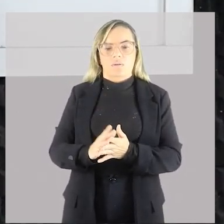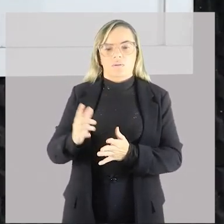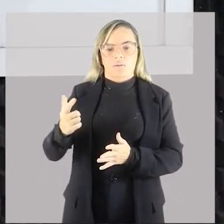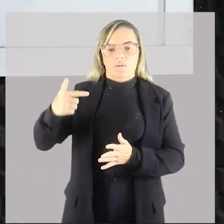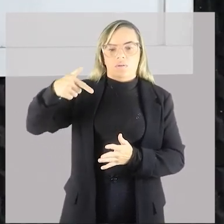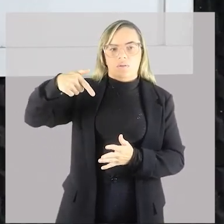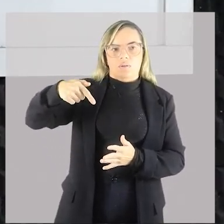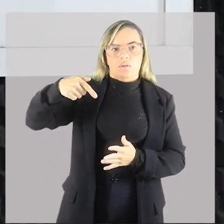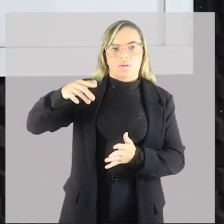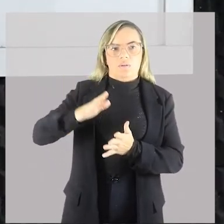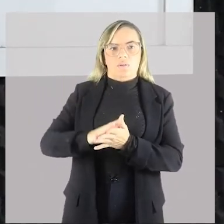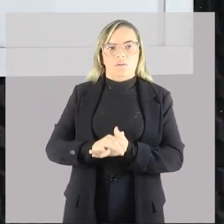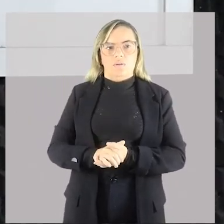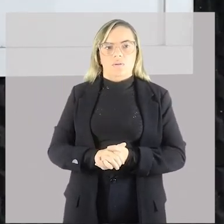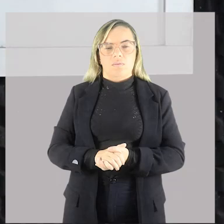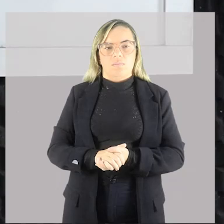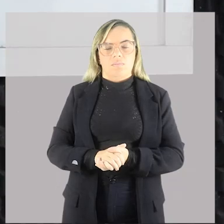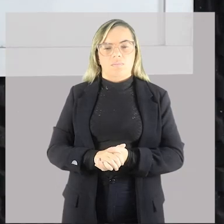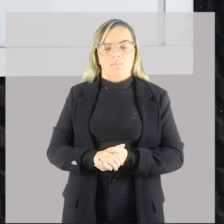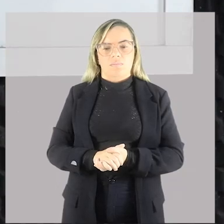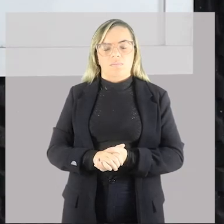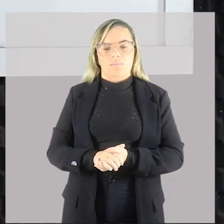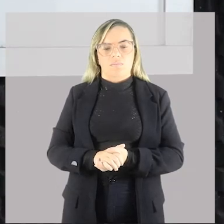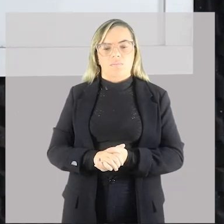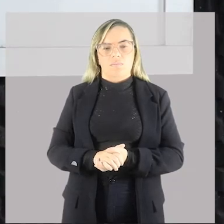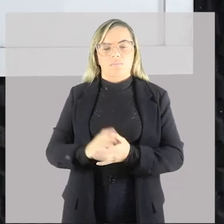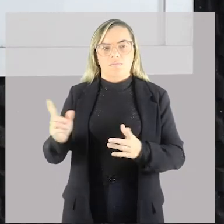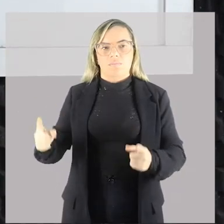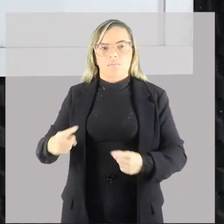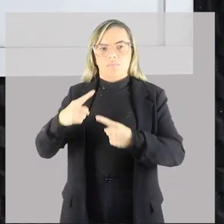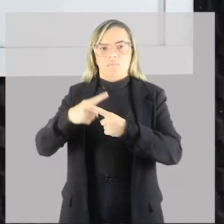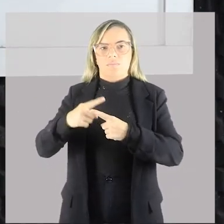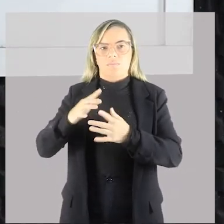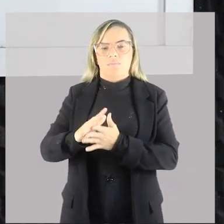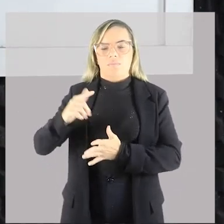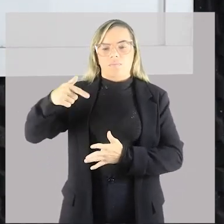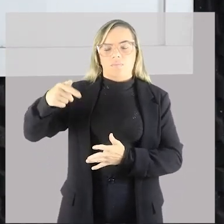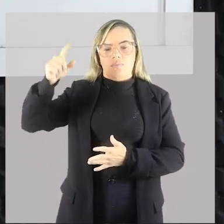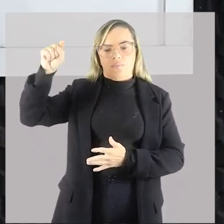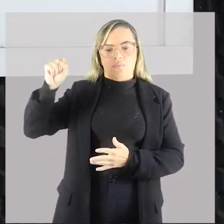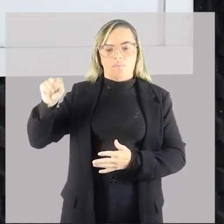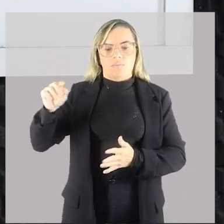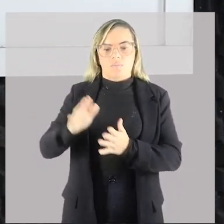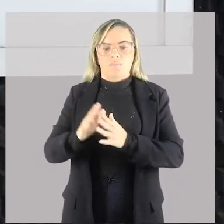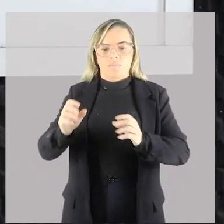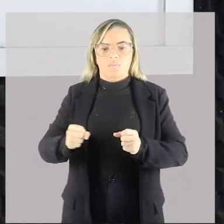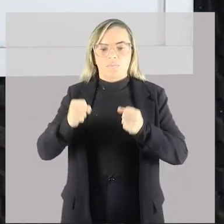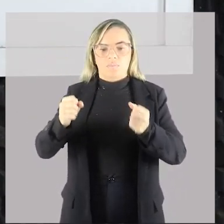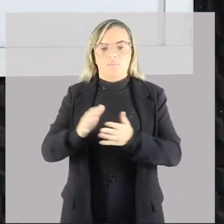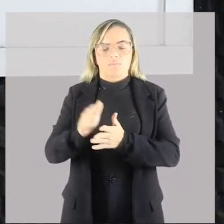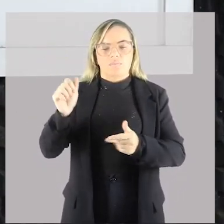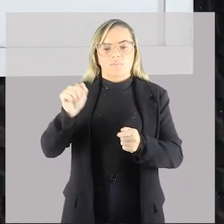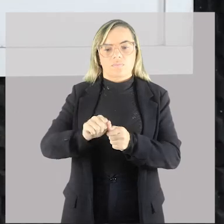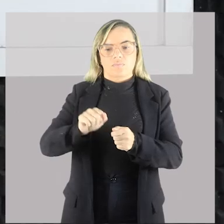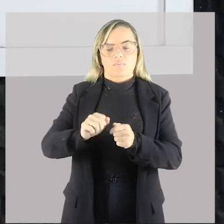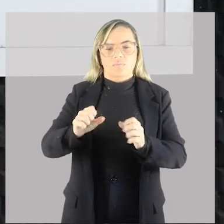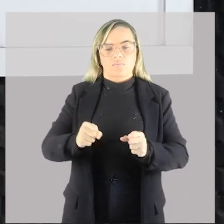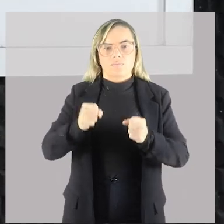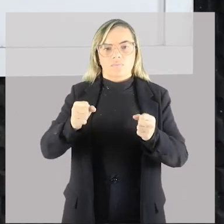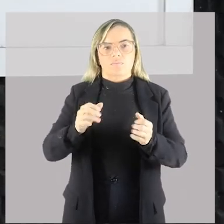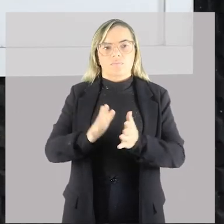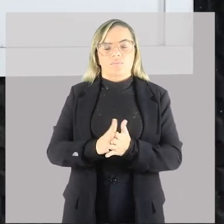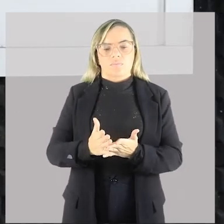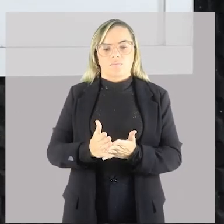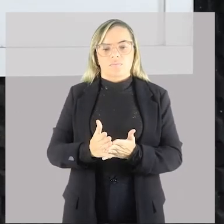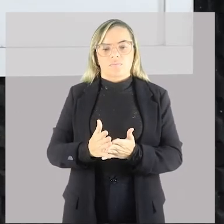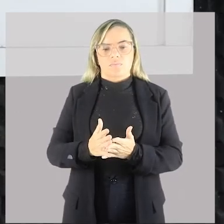ser multiplicado isso aqui pelo 7 fatorial, que é justamente as permutas que essas 7 pessoas podem